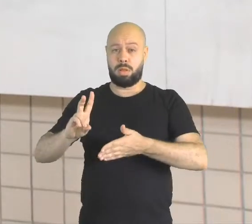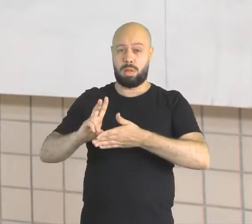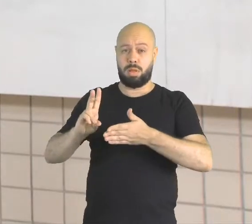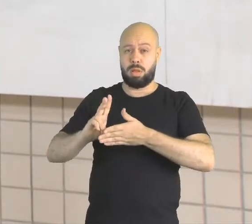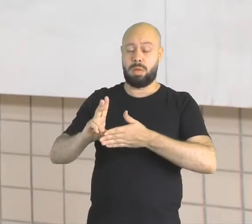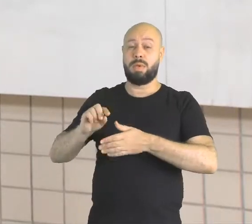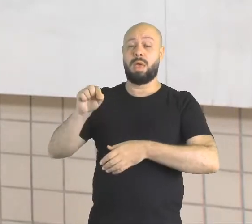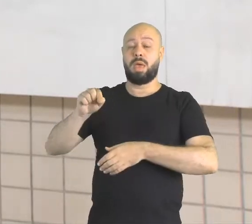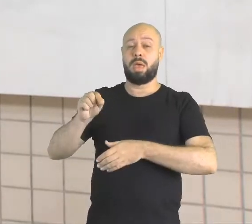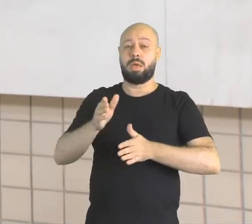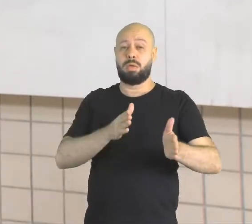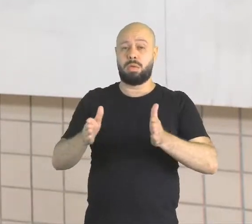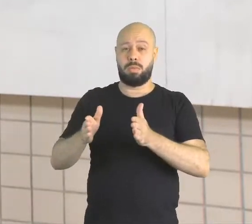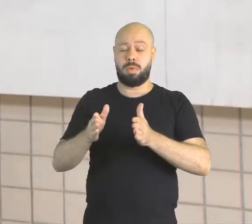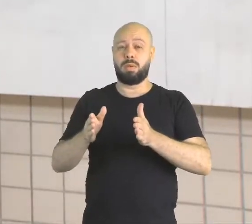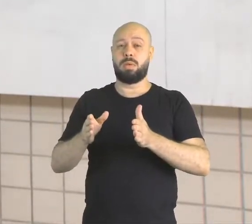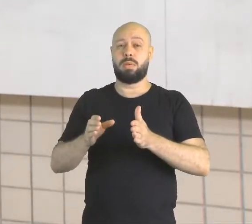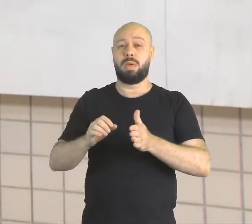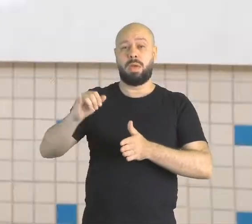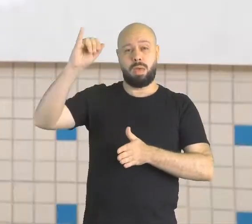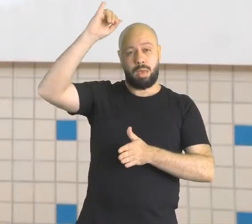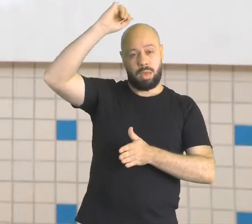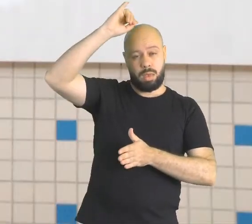no Império.